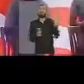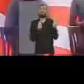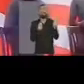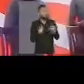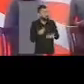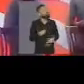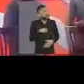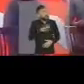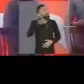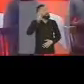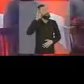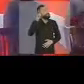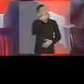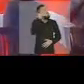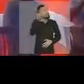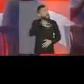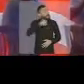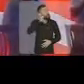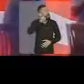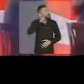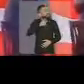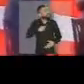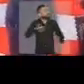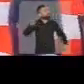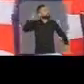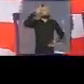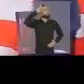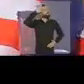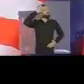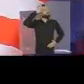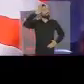estrangeira? Minha continência, a bandeira americana.